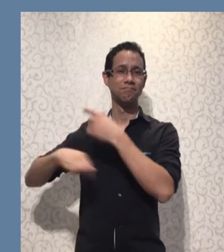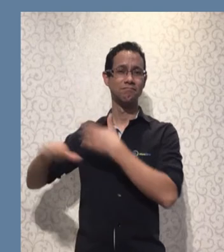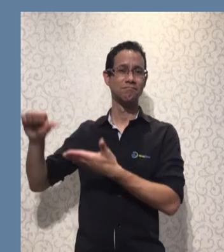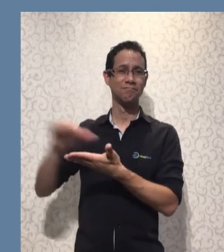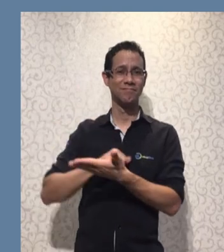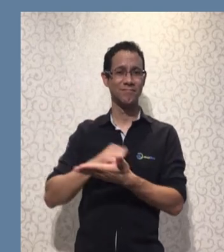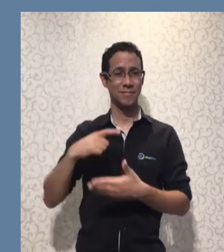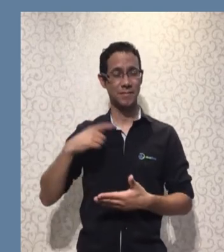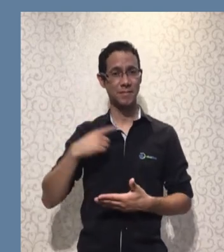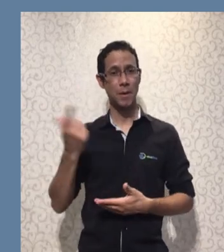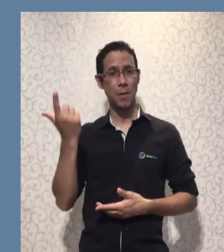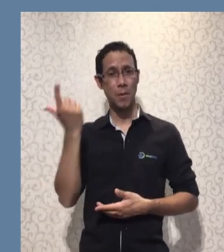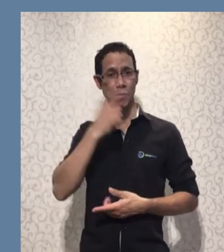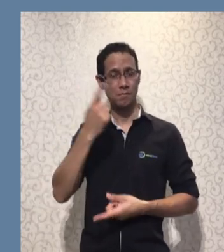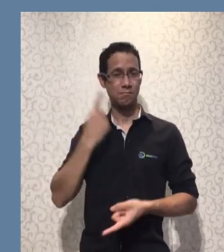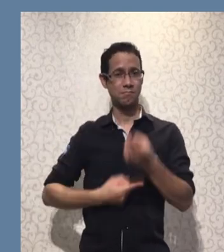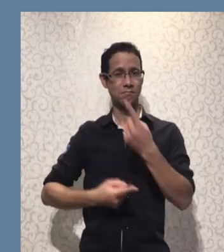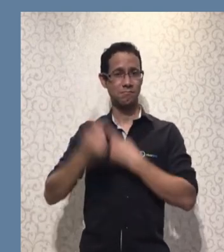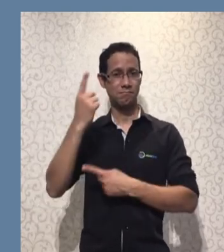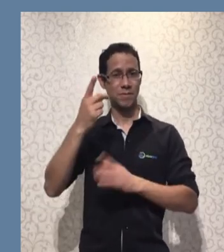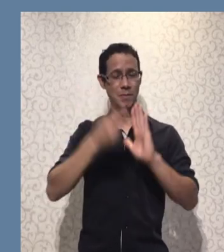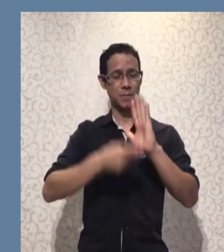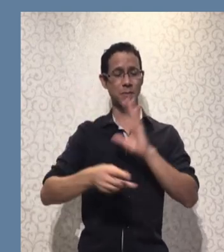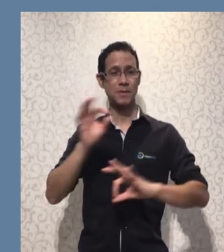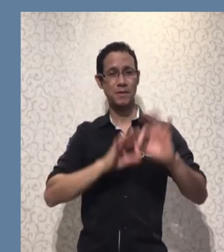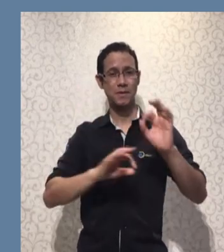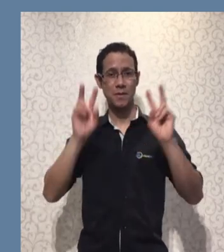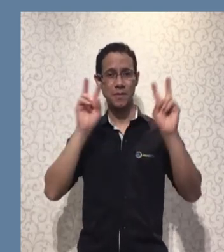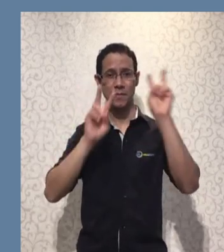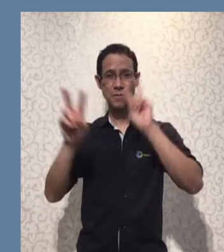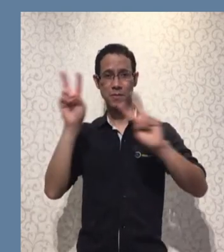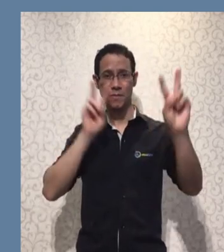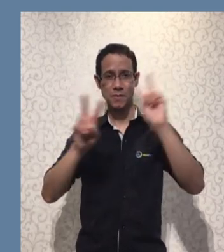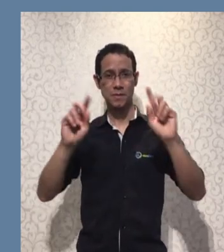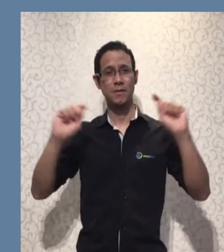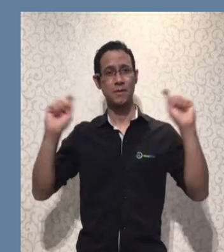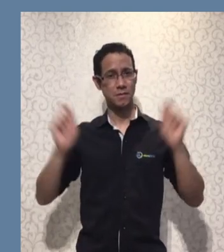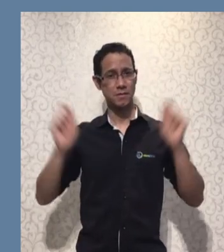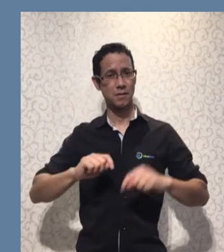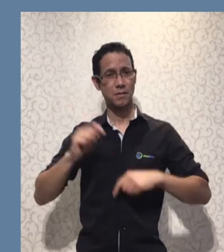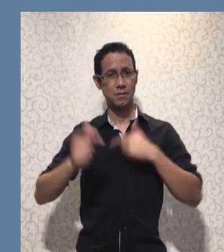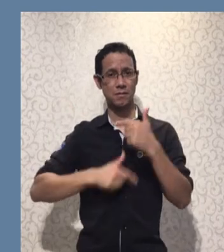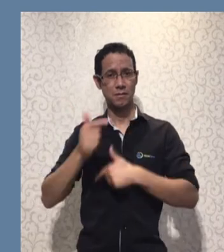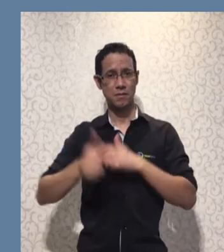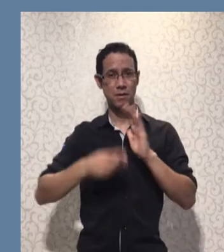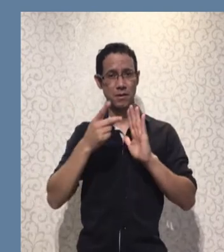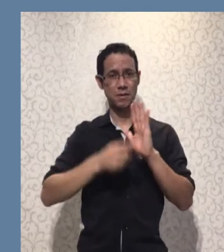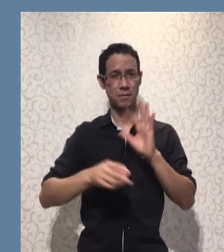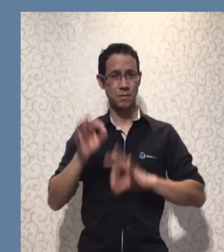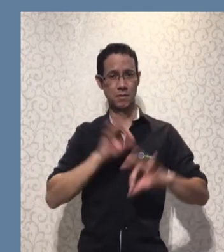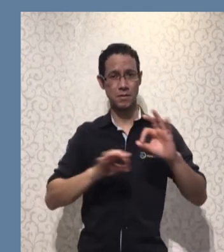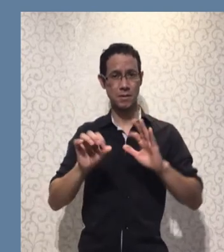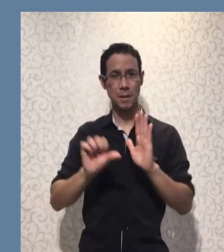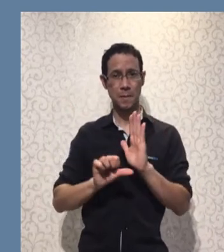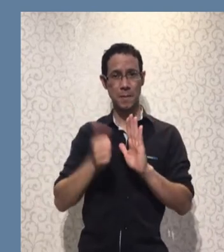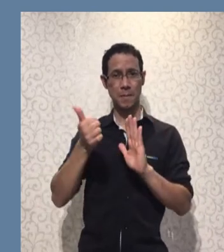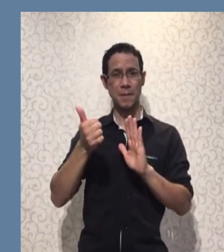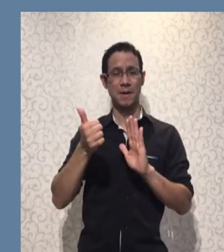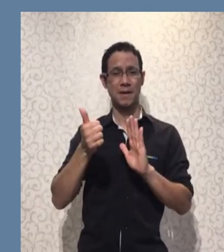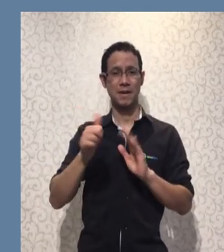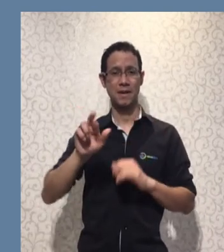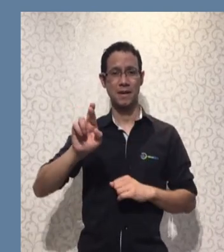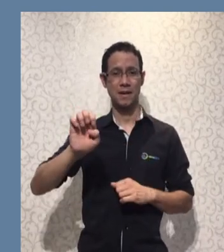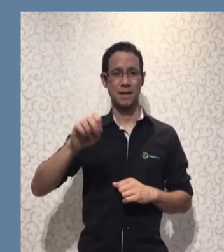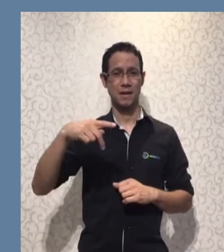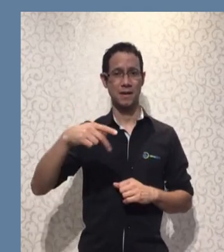sucedido caso de projeto visual a serviço aí de um projeto da Primeira República que deu certo. E que eu